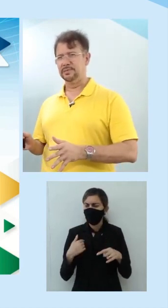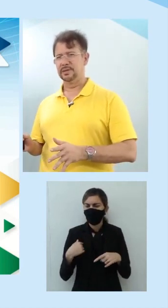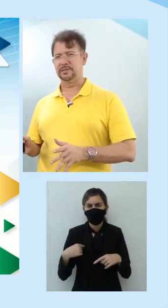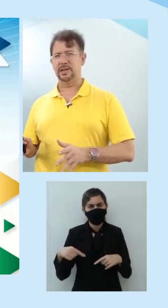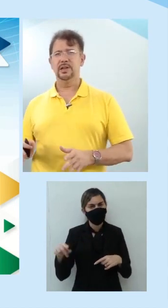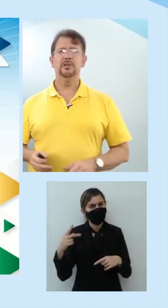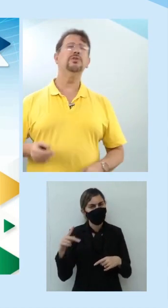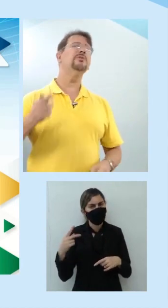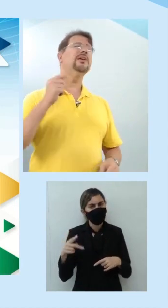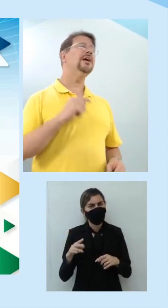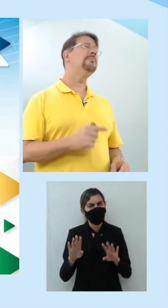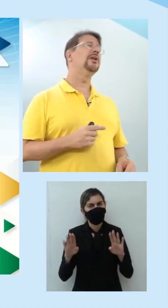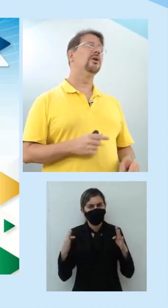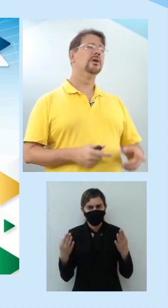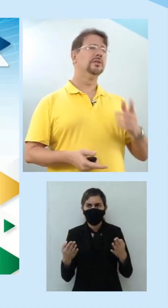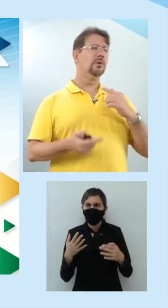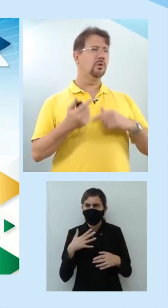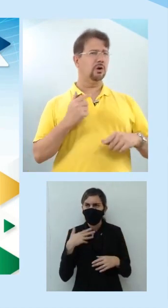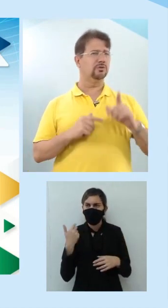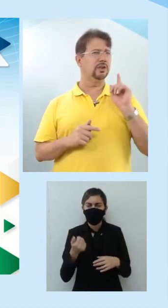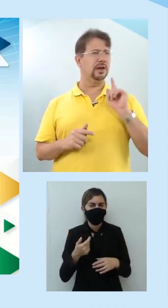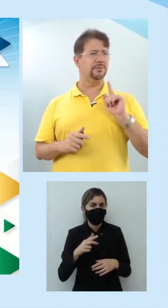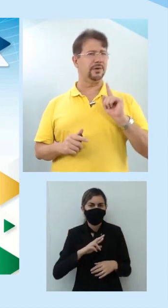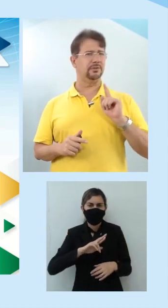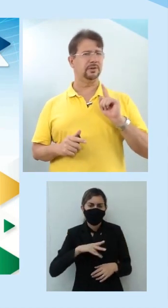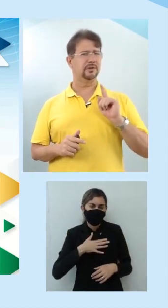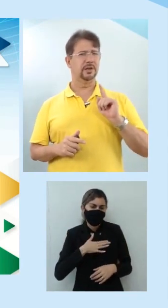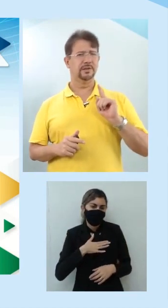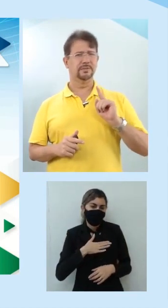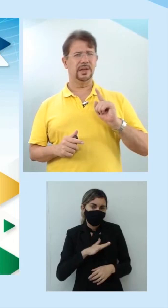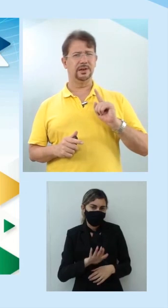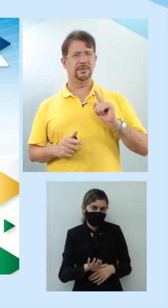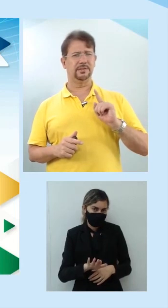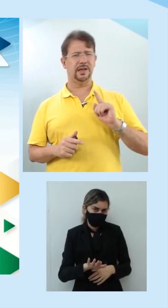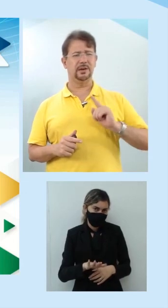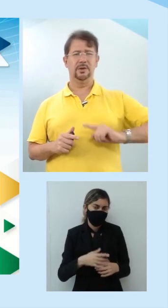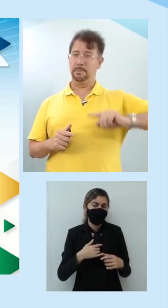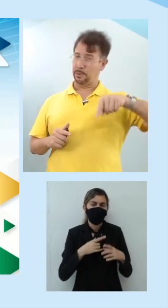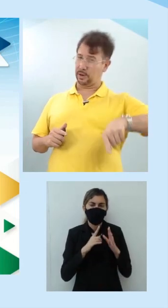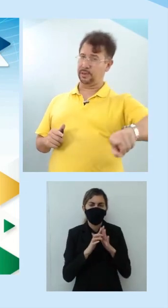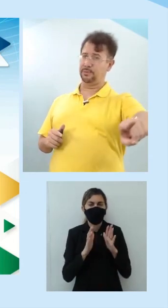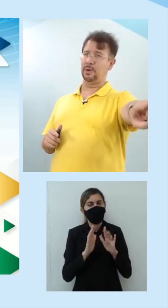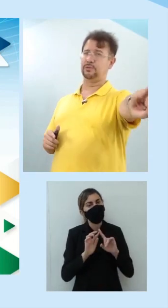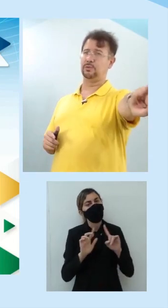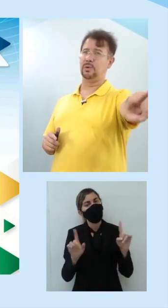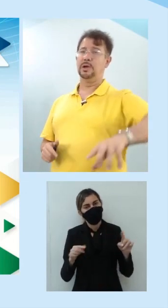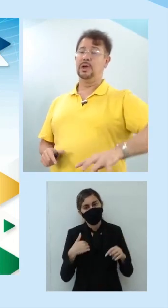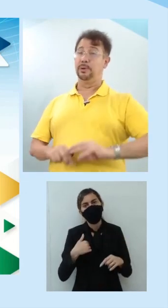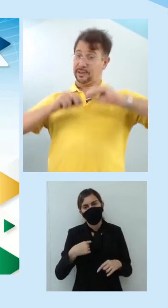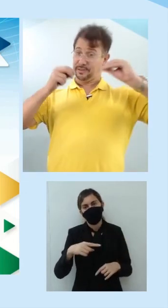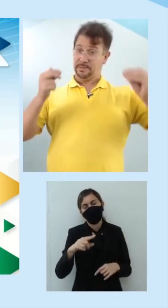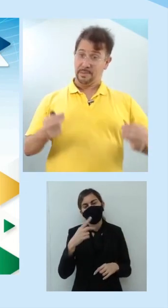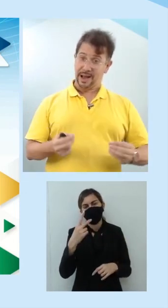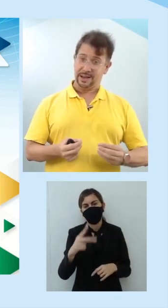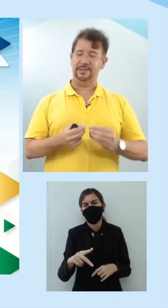festa. Certo? Não seria melhor, não gosto de ir a festas de aniversário, porém vou à sua. Porque esse mas